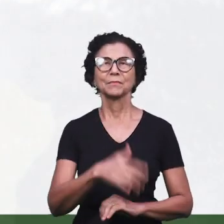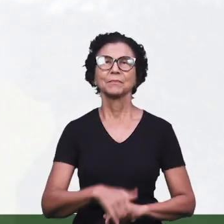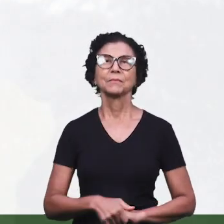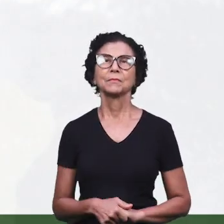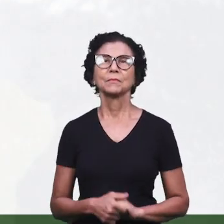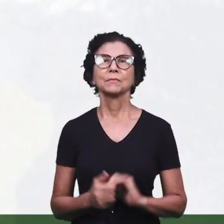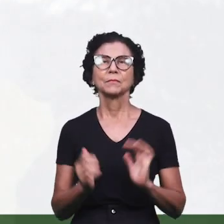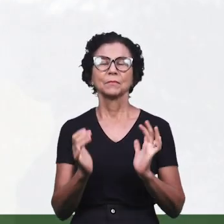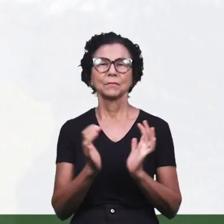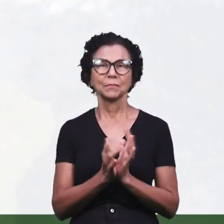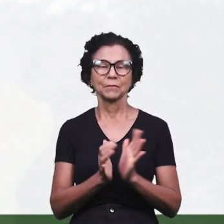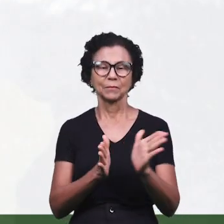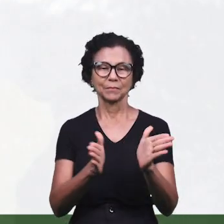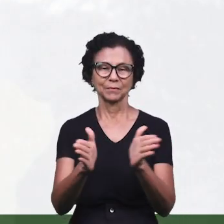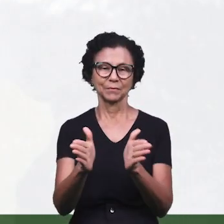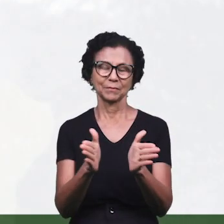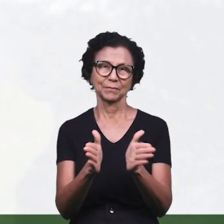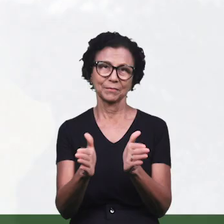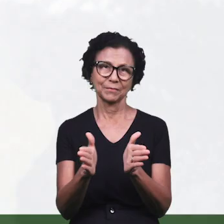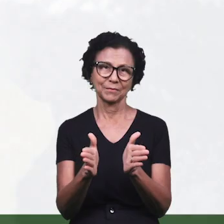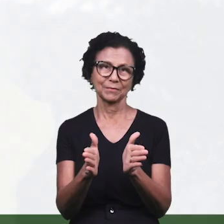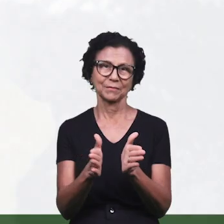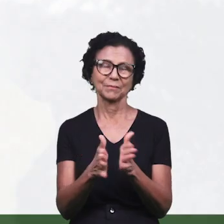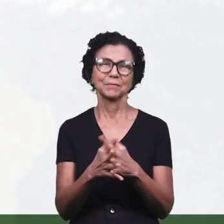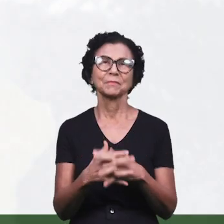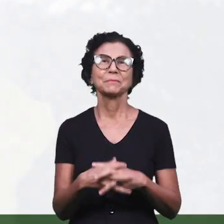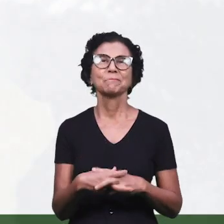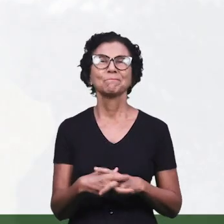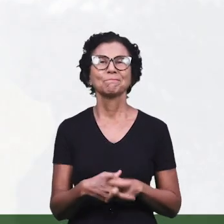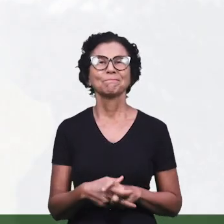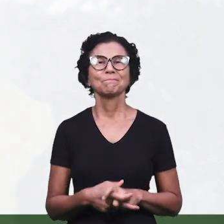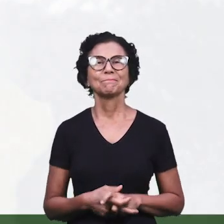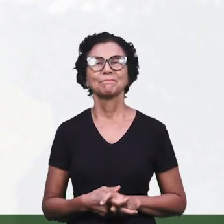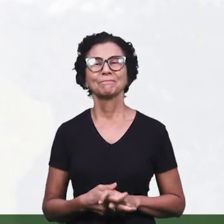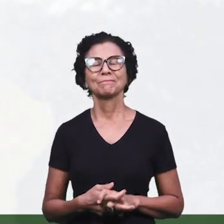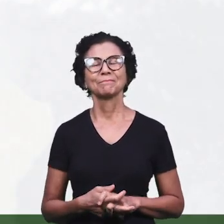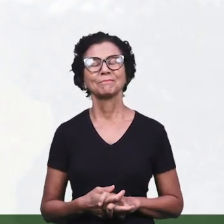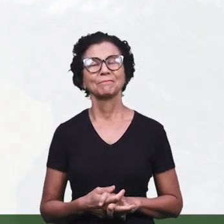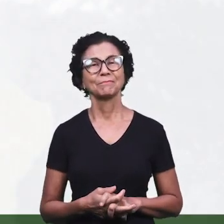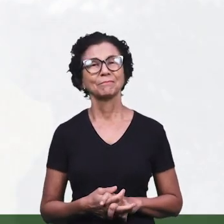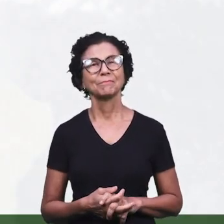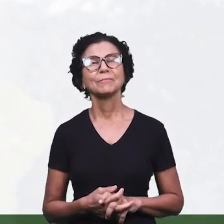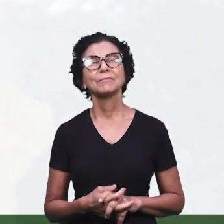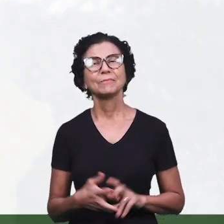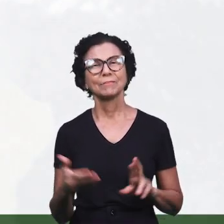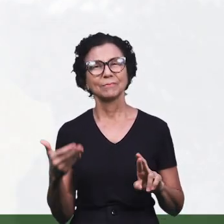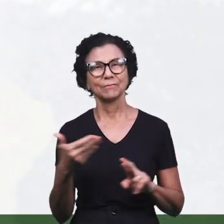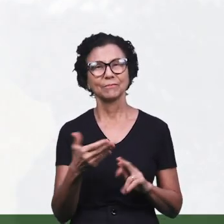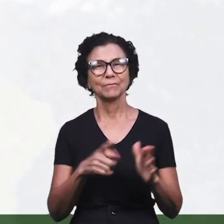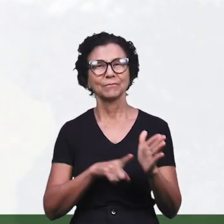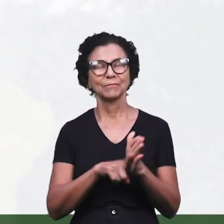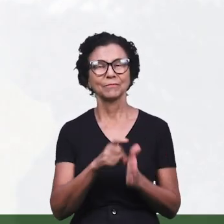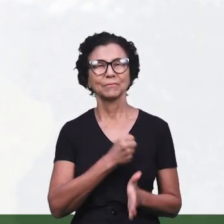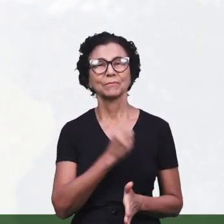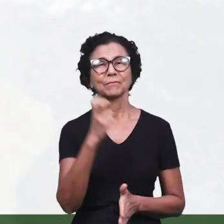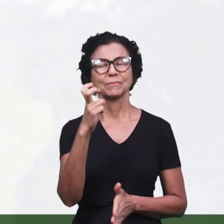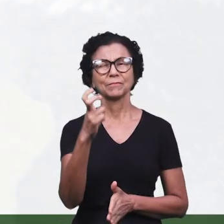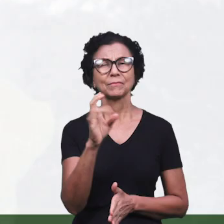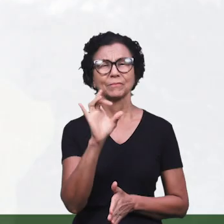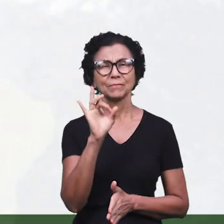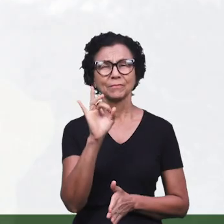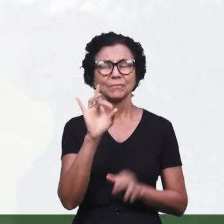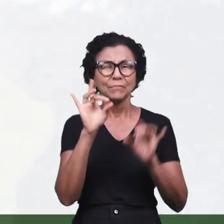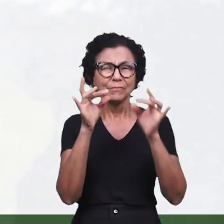mesma coisa da pergunta número 5 com um pequeno detalhe. Qual o detalhe? Lendo Apocalipse capítulo 3, verso 5, letra